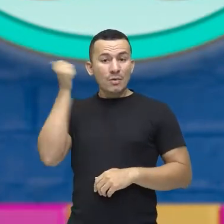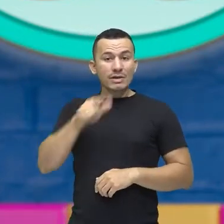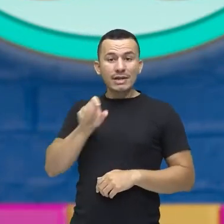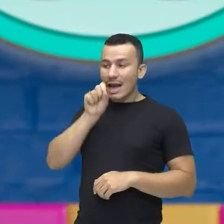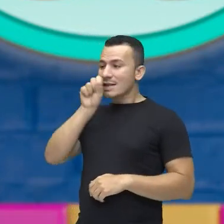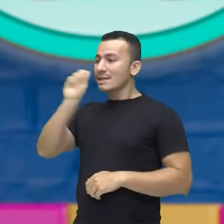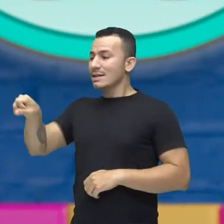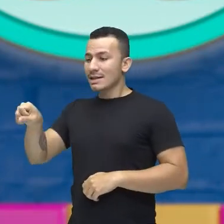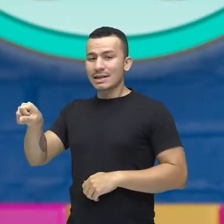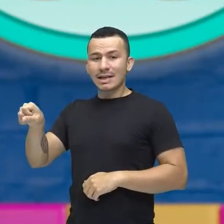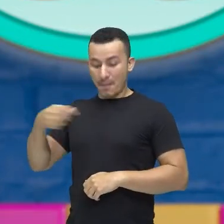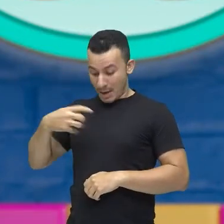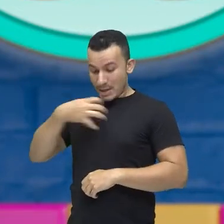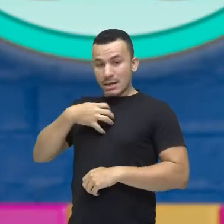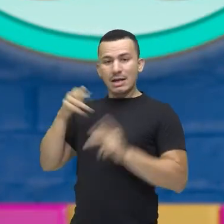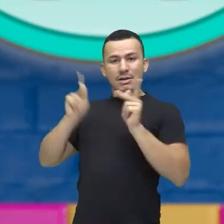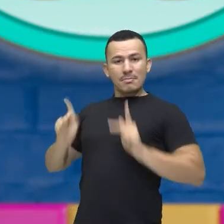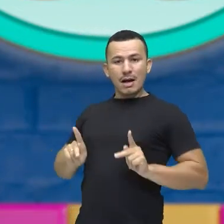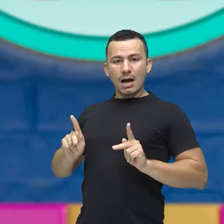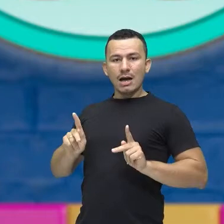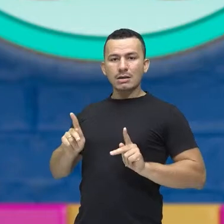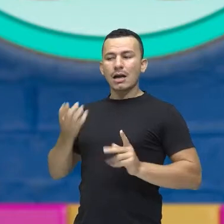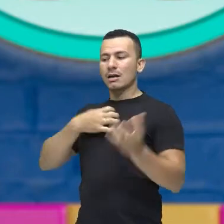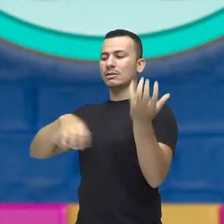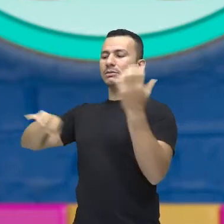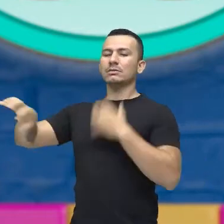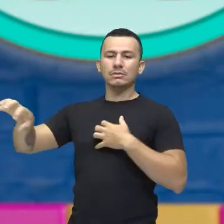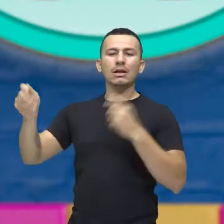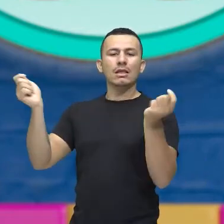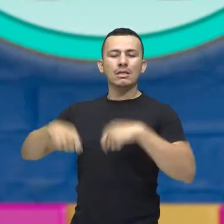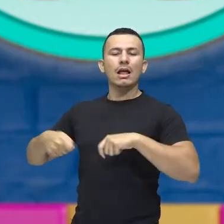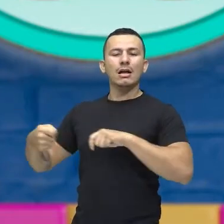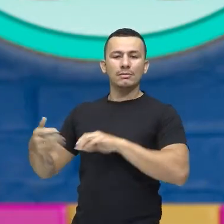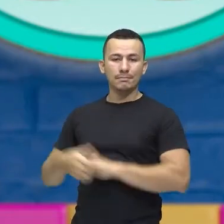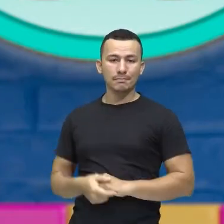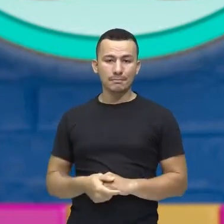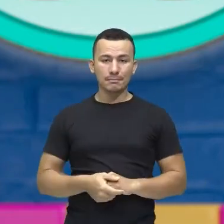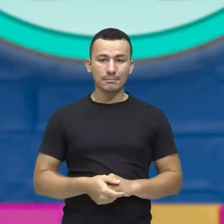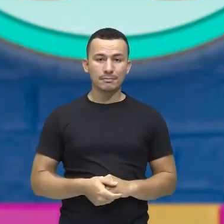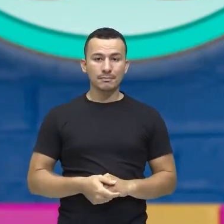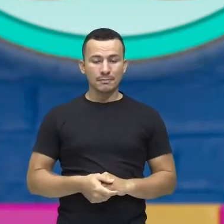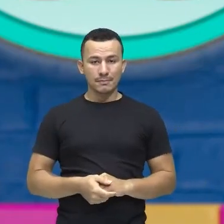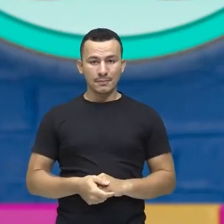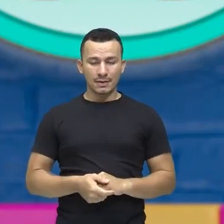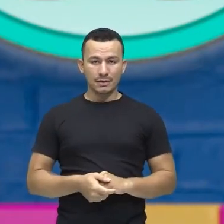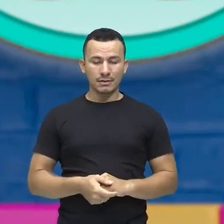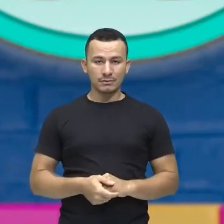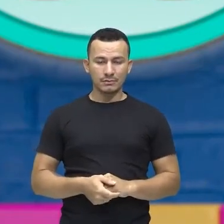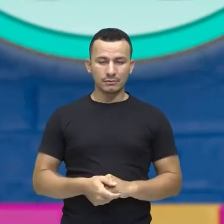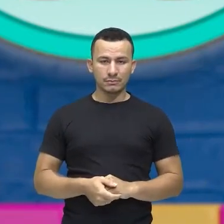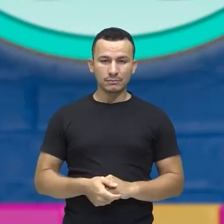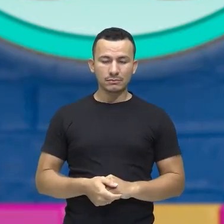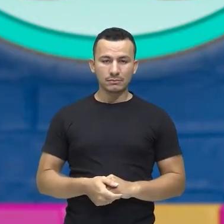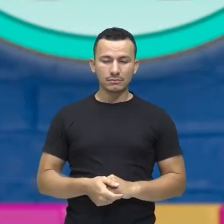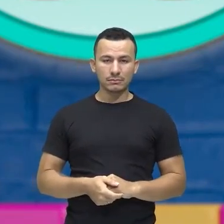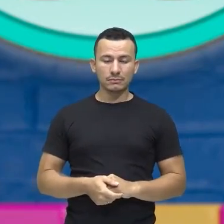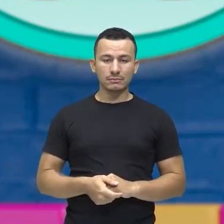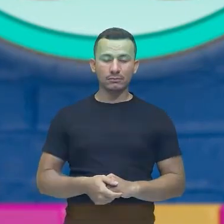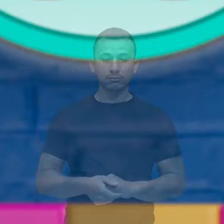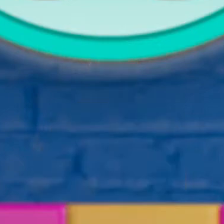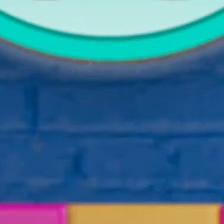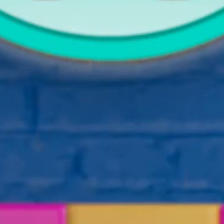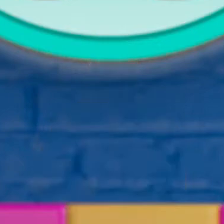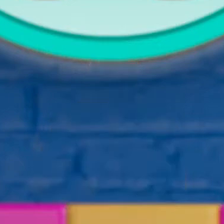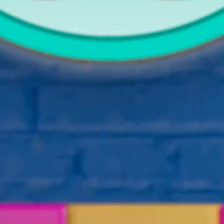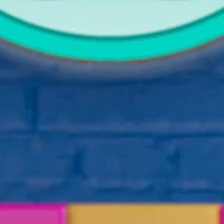me machucar, eu consigo retribuir a esse outro, as nossas relações são assim. Então, saber dizer não quando for necessário e quando for possível